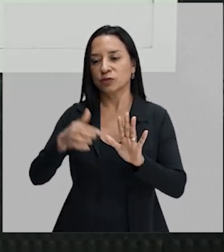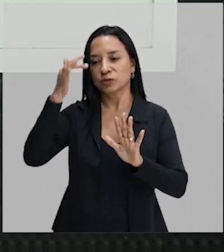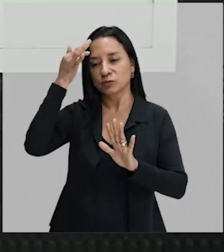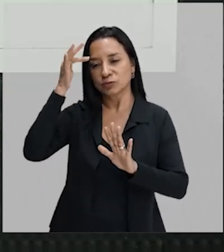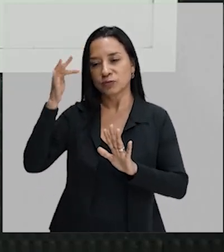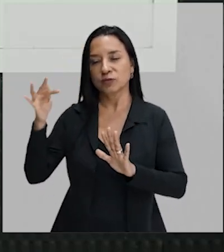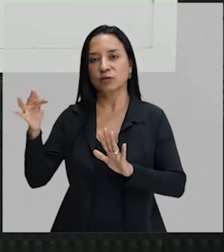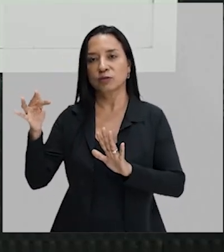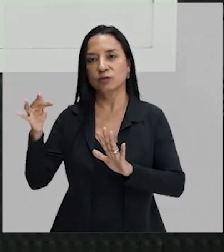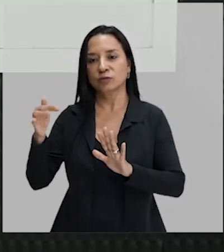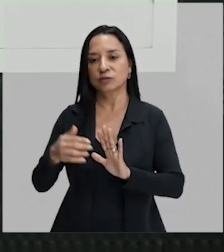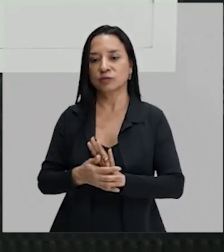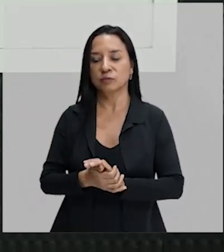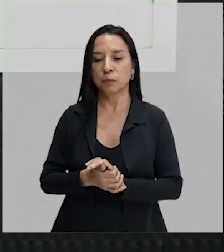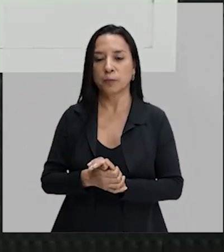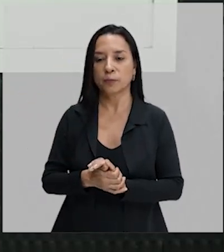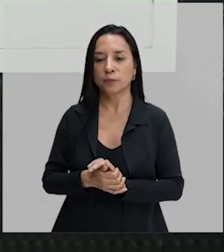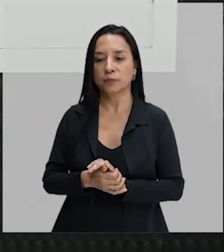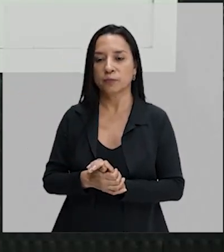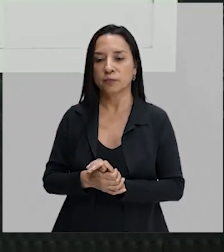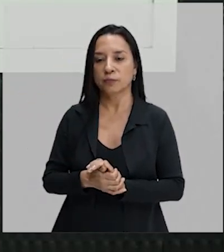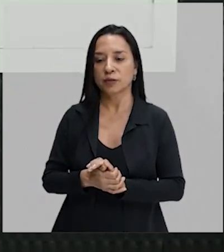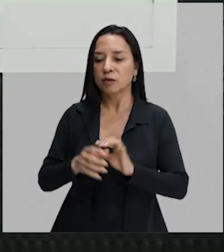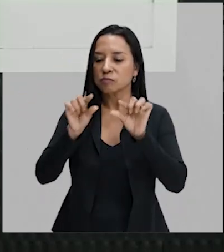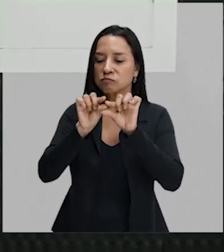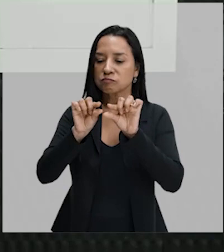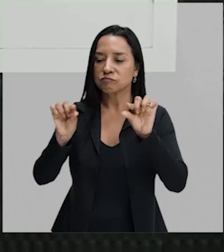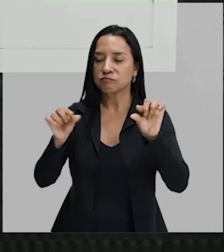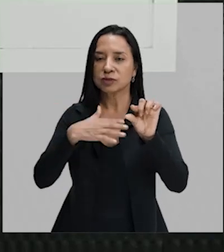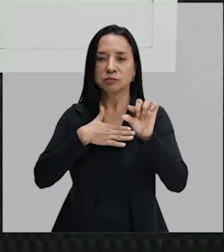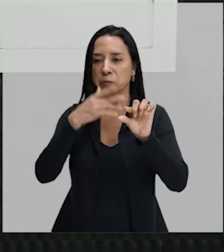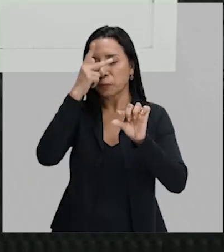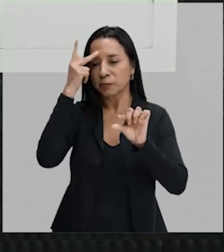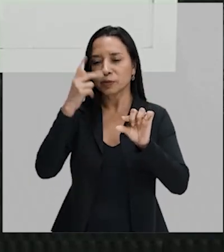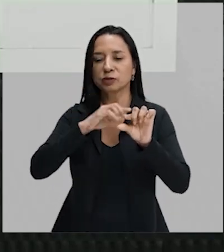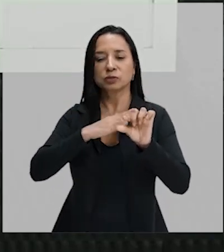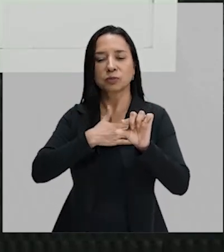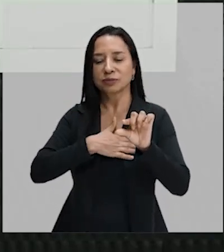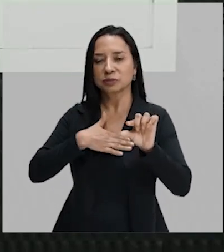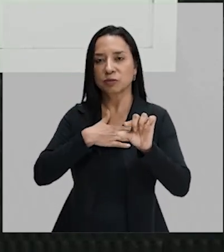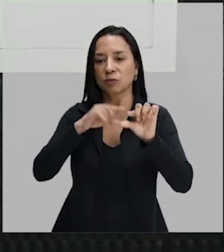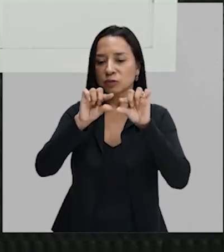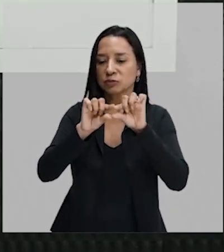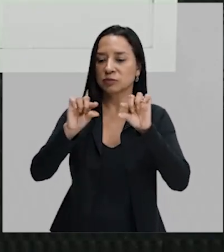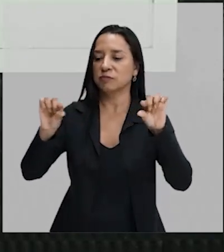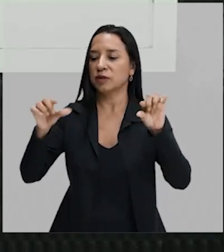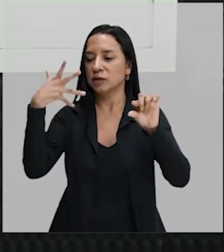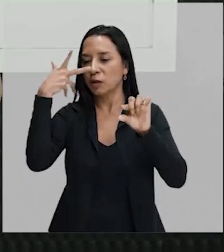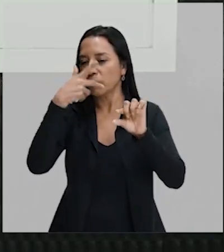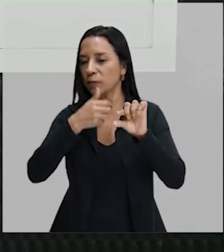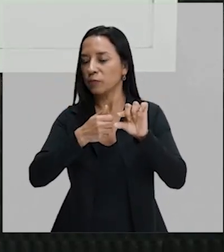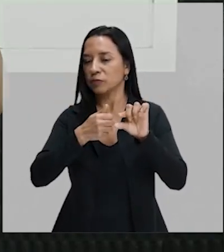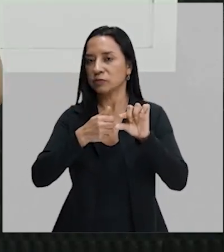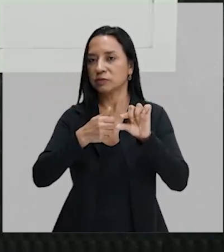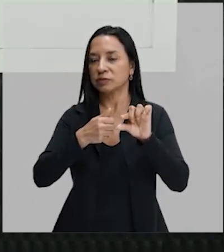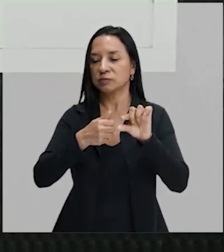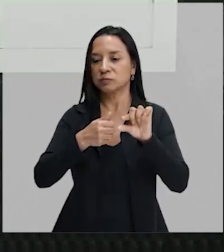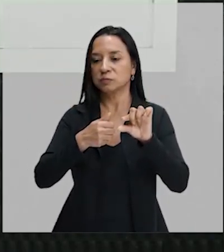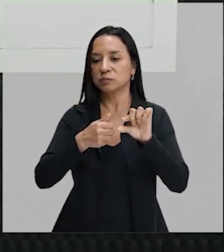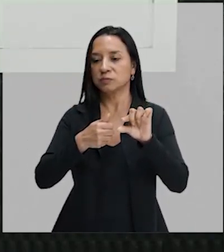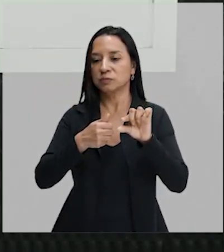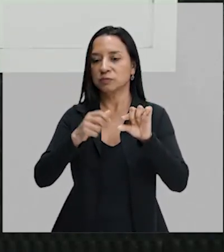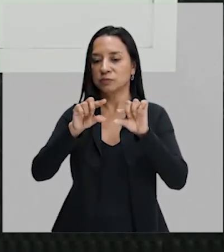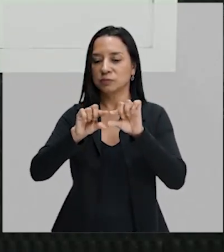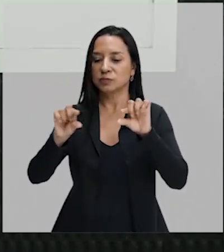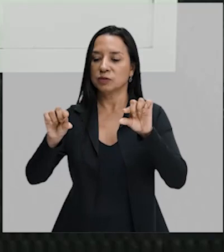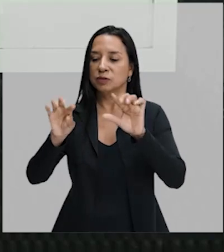dessas frasezinhas de efeito, né? Pega uma frasezinha bonita, aí Aristóteles, Platão, Sartre, essa galera toda aí, e aí